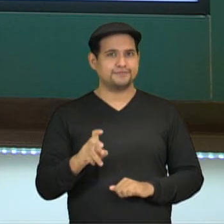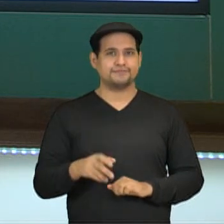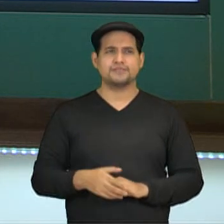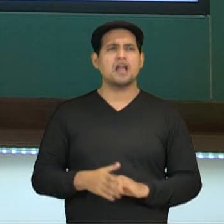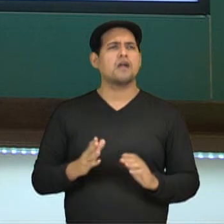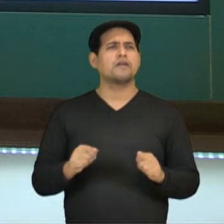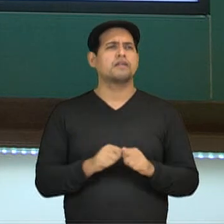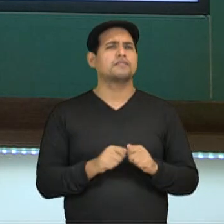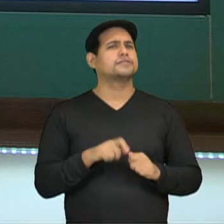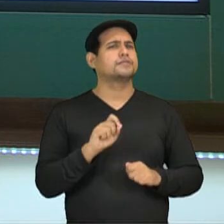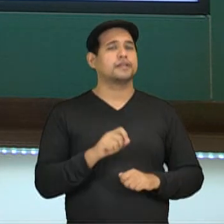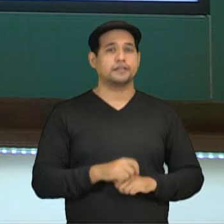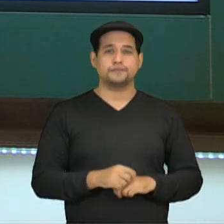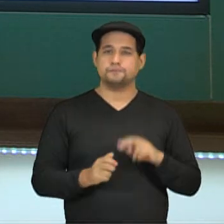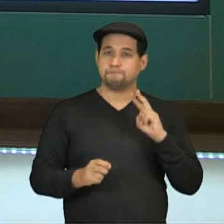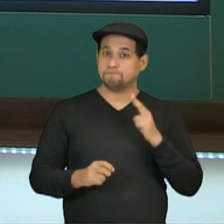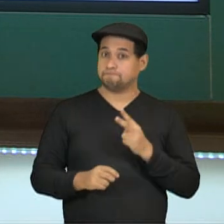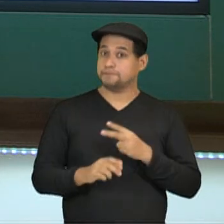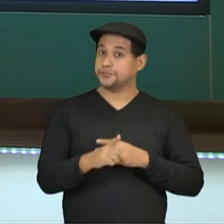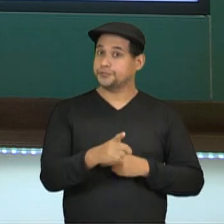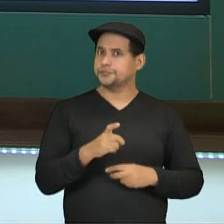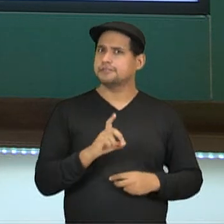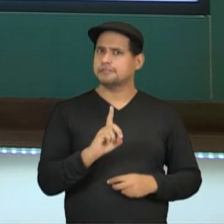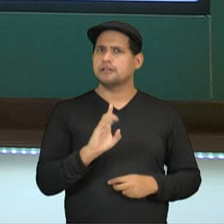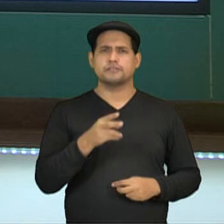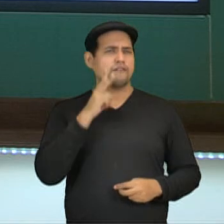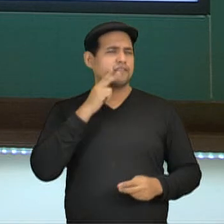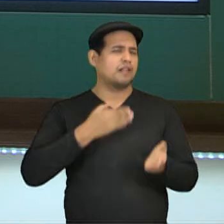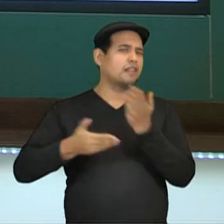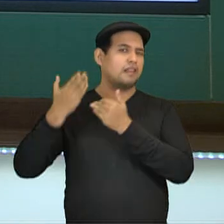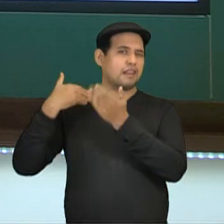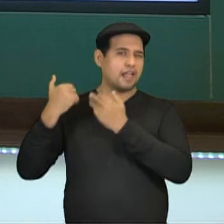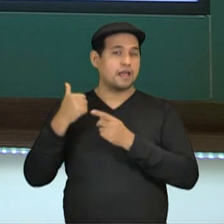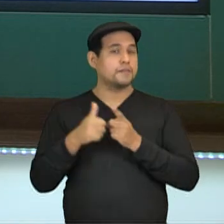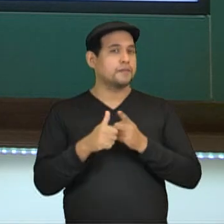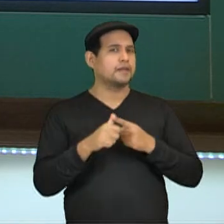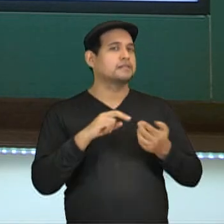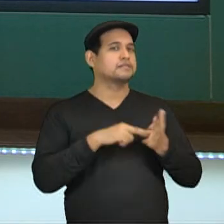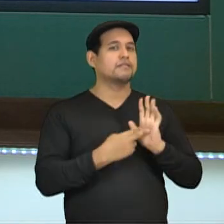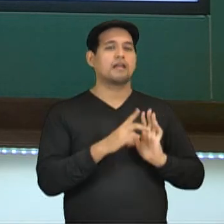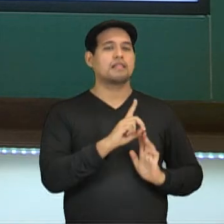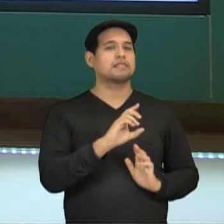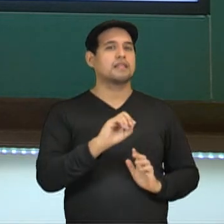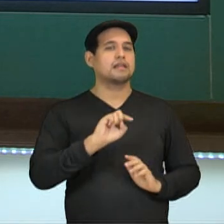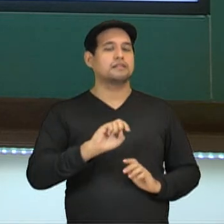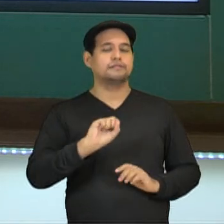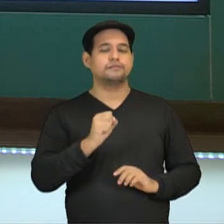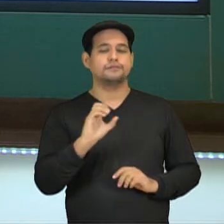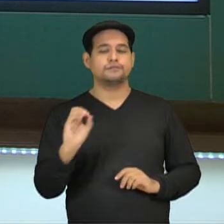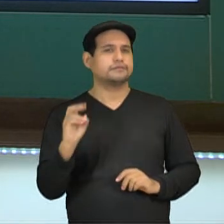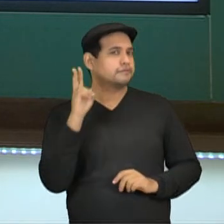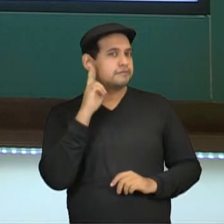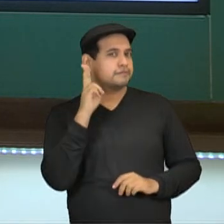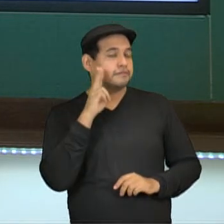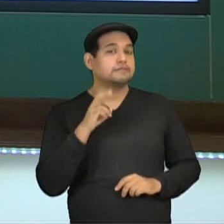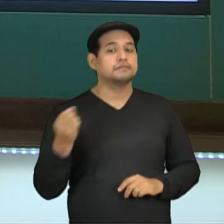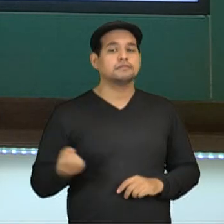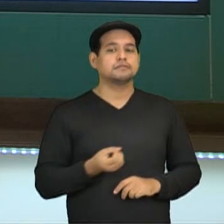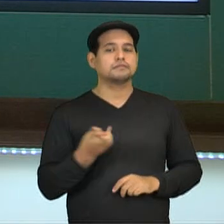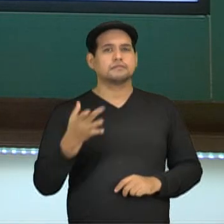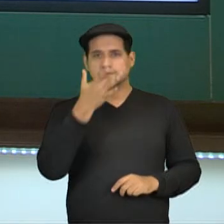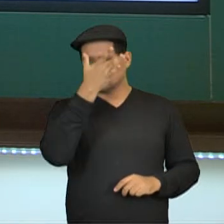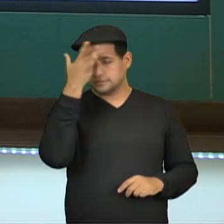que nós vamos fazer? XD, nós já vimos lá da primeira equação, que era 10.800. Lembra? Quantidade